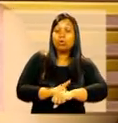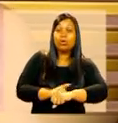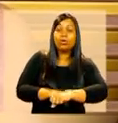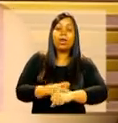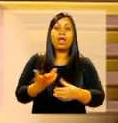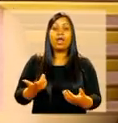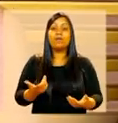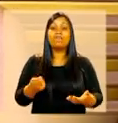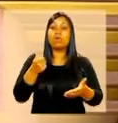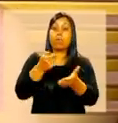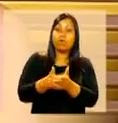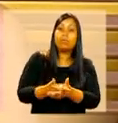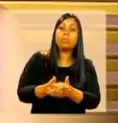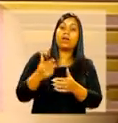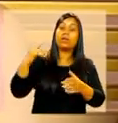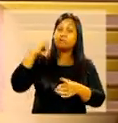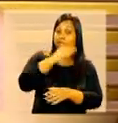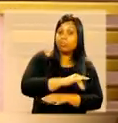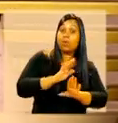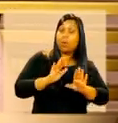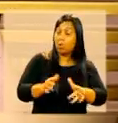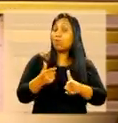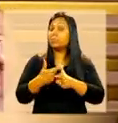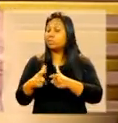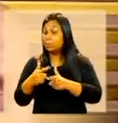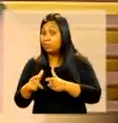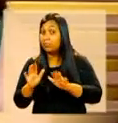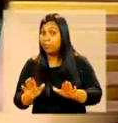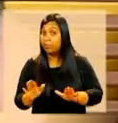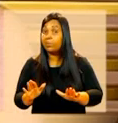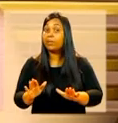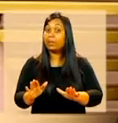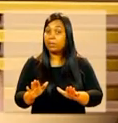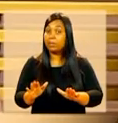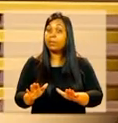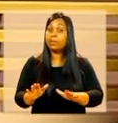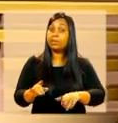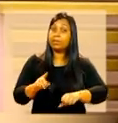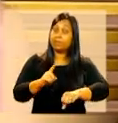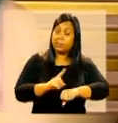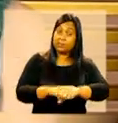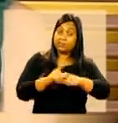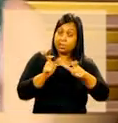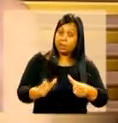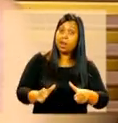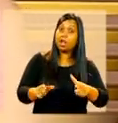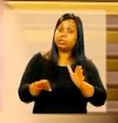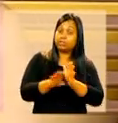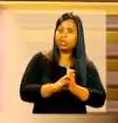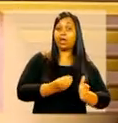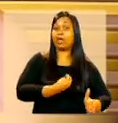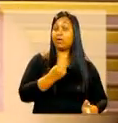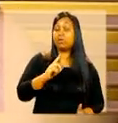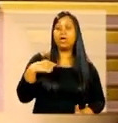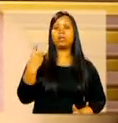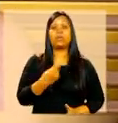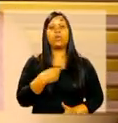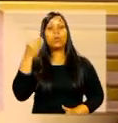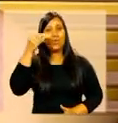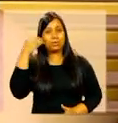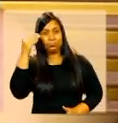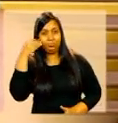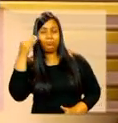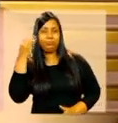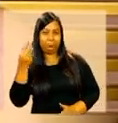eu vou comprar esse voo porque tá mais barato, mas olha, você vai ter problema, porque nesse destino você não pode chegar nesse horário. Então vai a nossa experiência